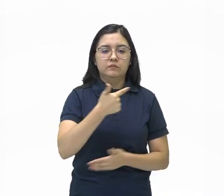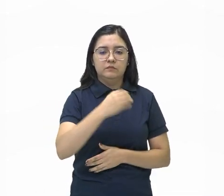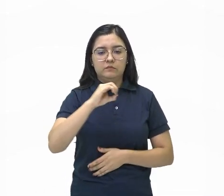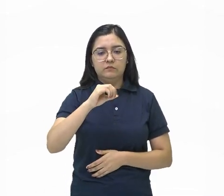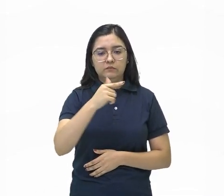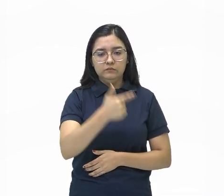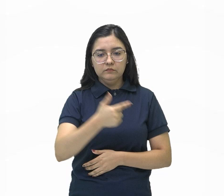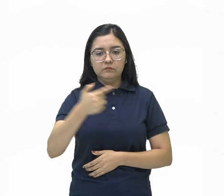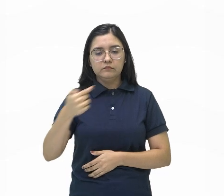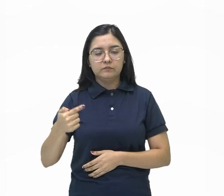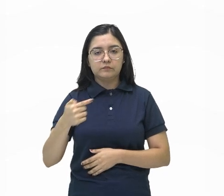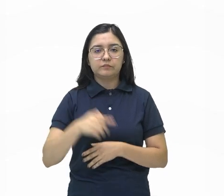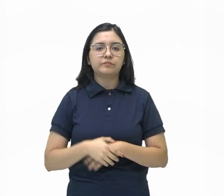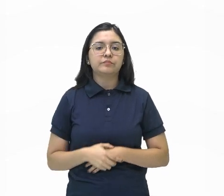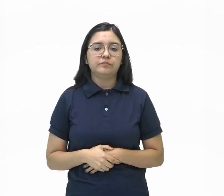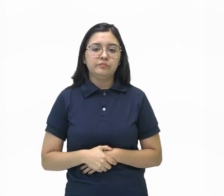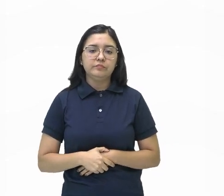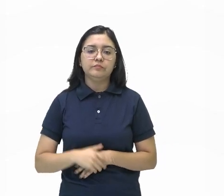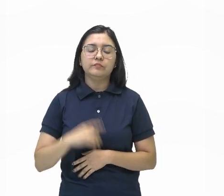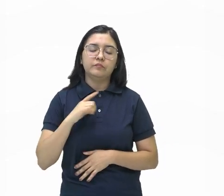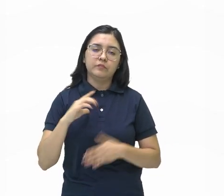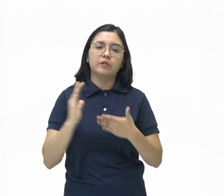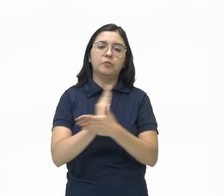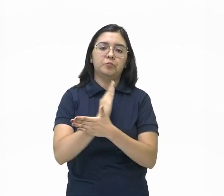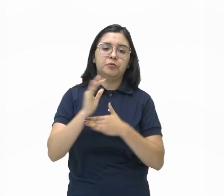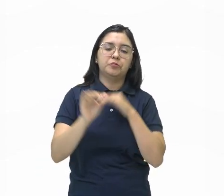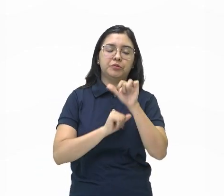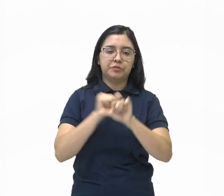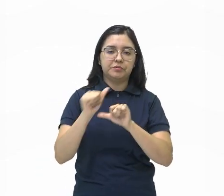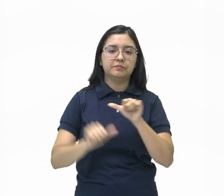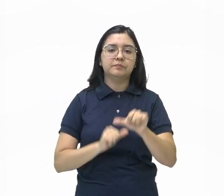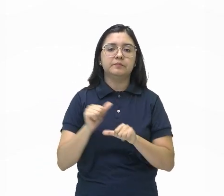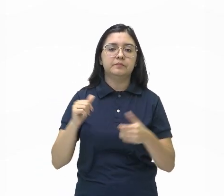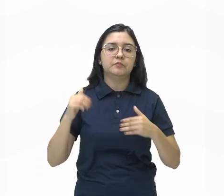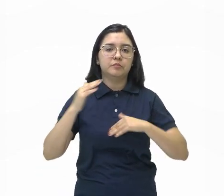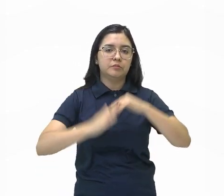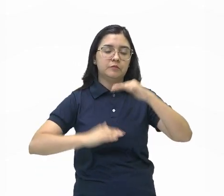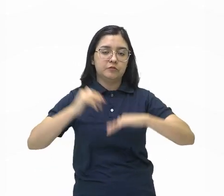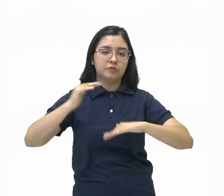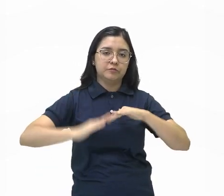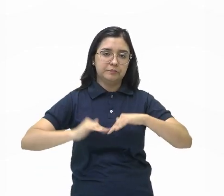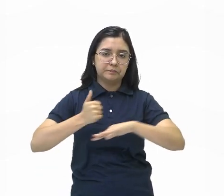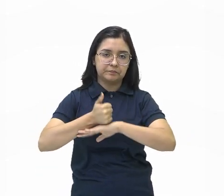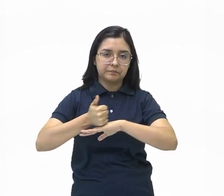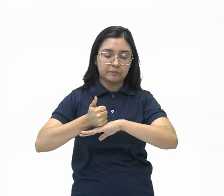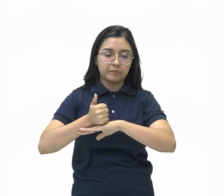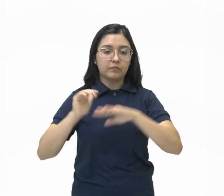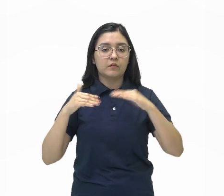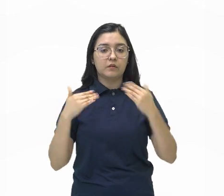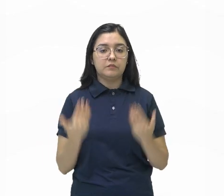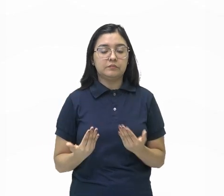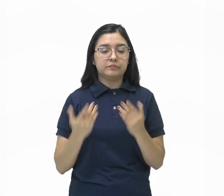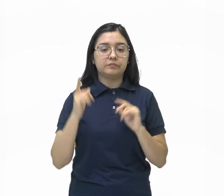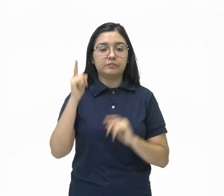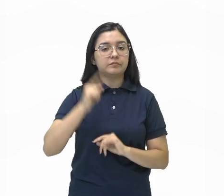até 2027. Já haverá algumas modificações em algumas profissões. Então, isso aqui é